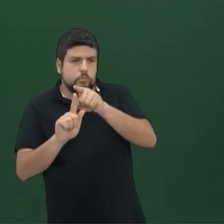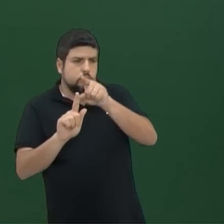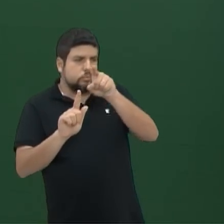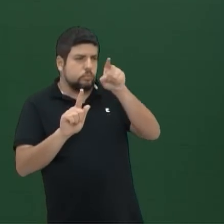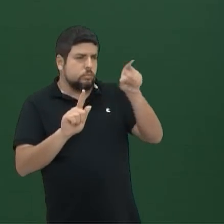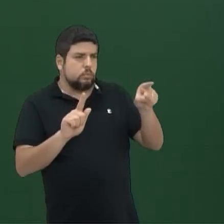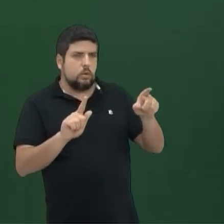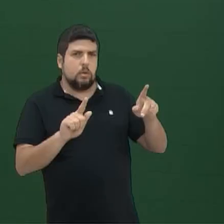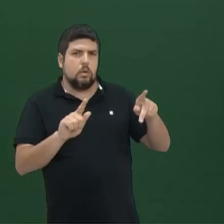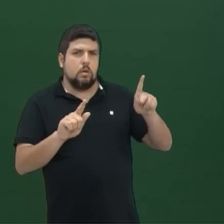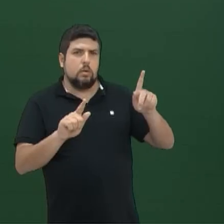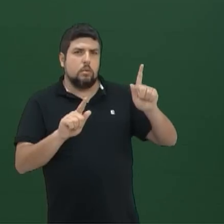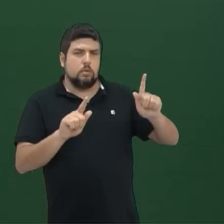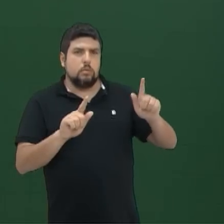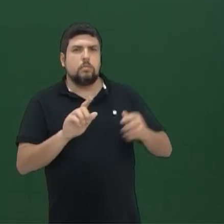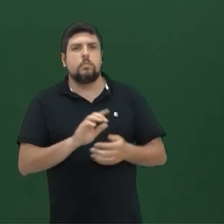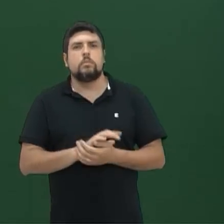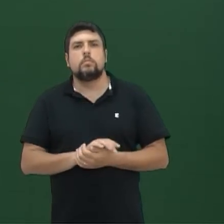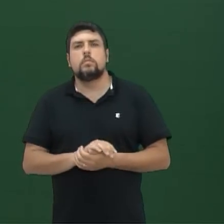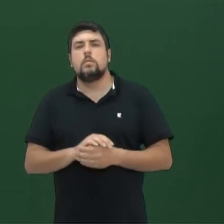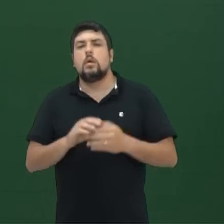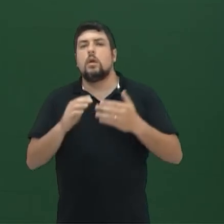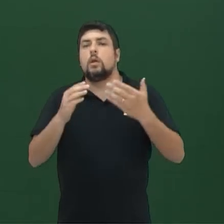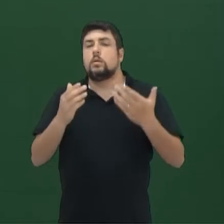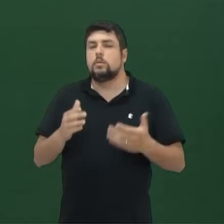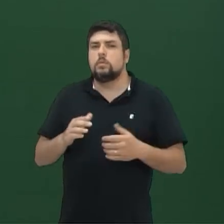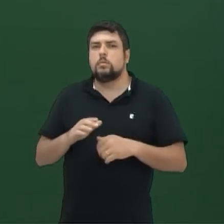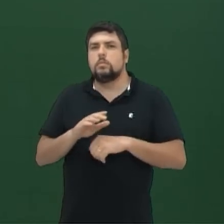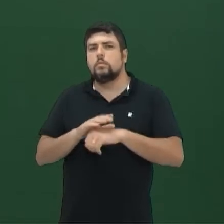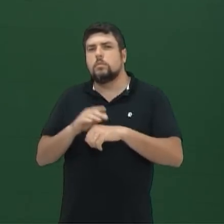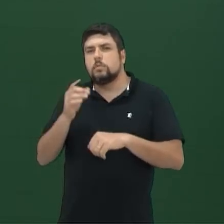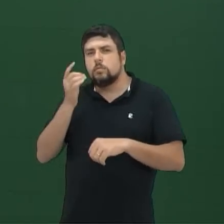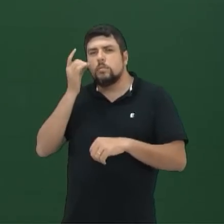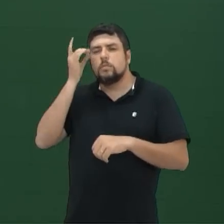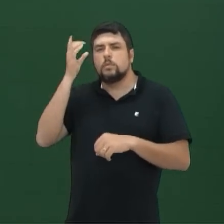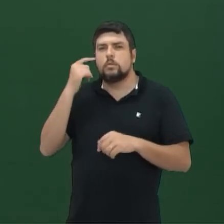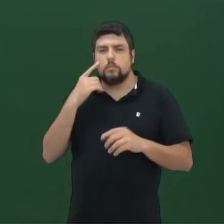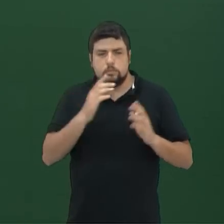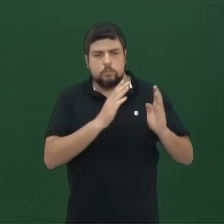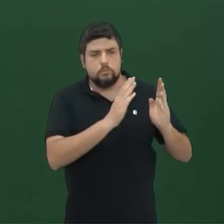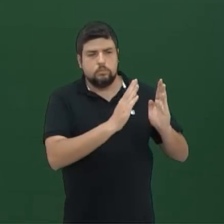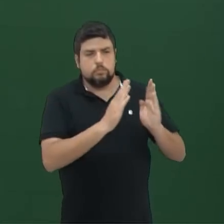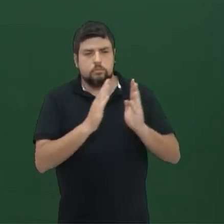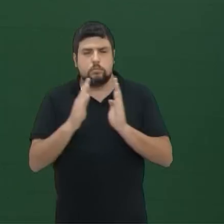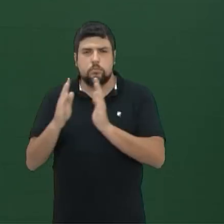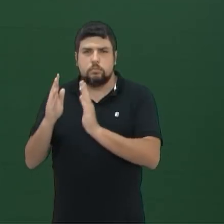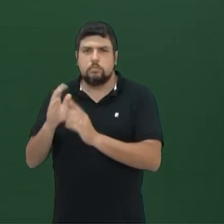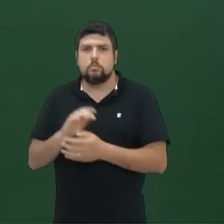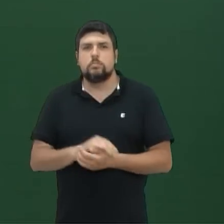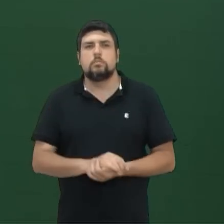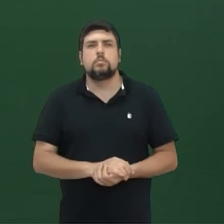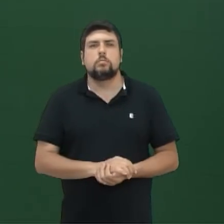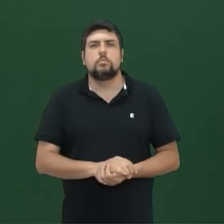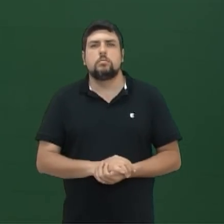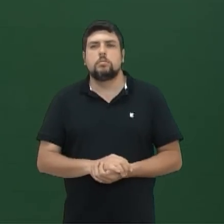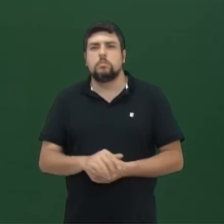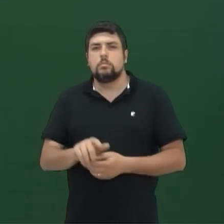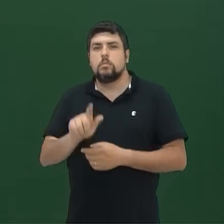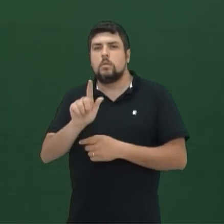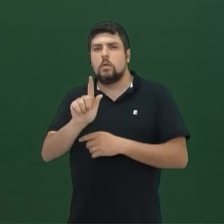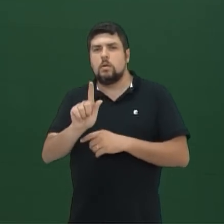exercício vai ficar muito mais fácil com a tabela, então usem a tabela dos senhores. Então, a gente tem aqui a grama e vai voltar aqui em